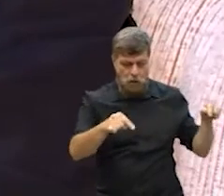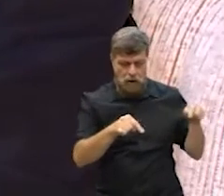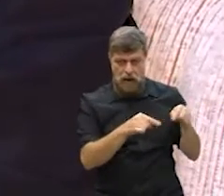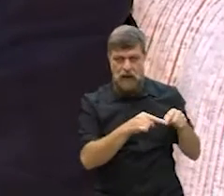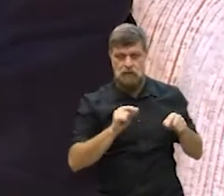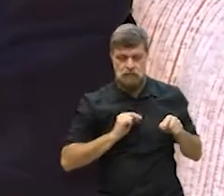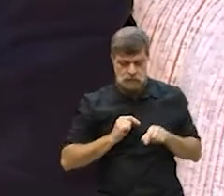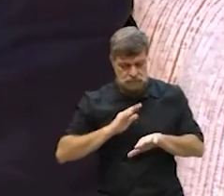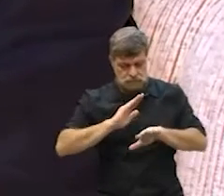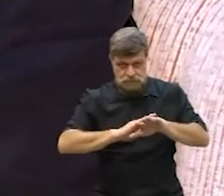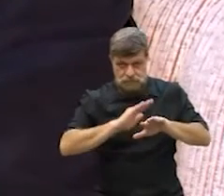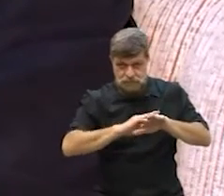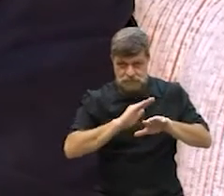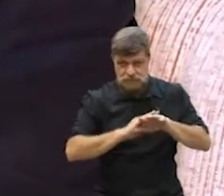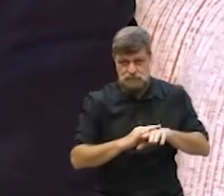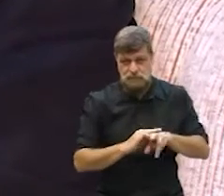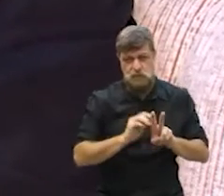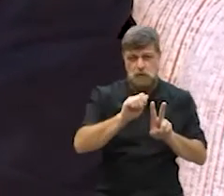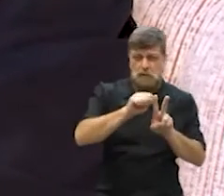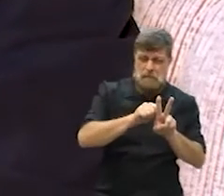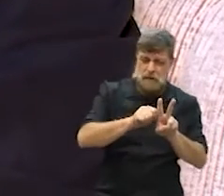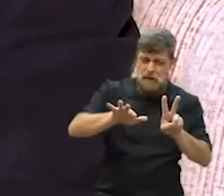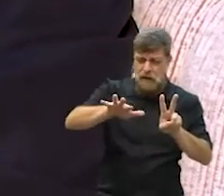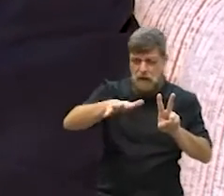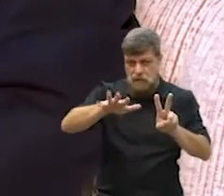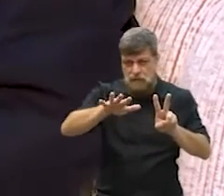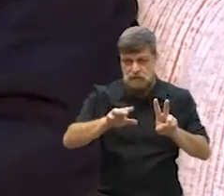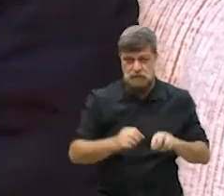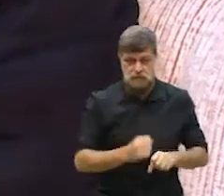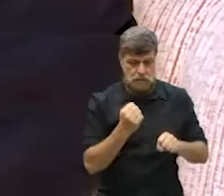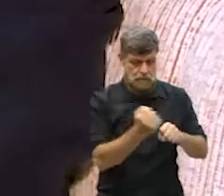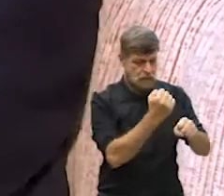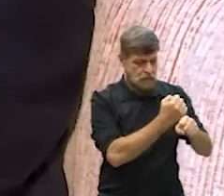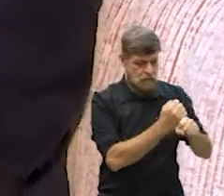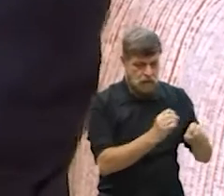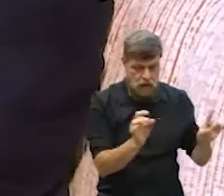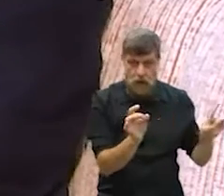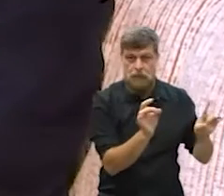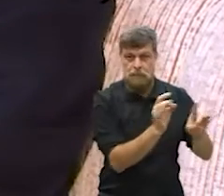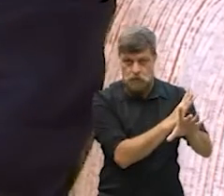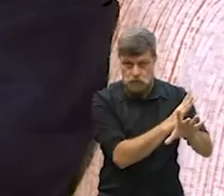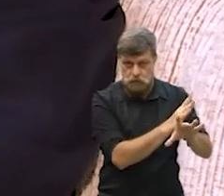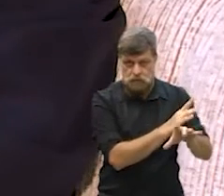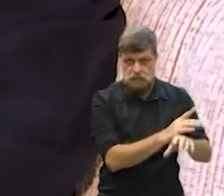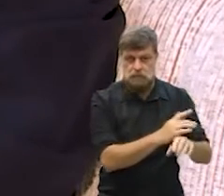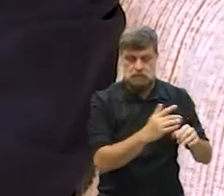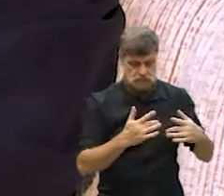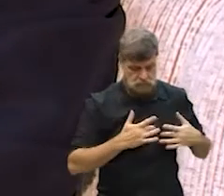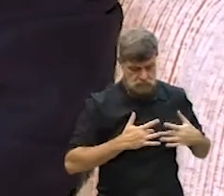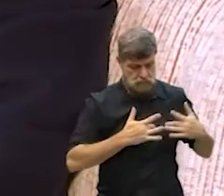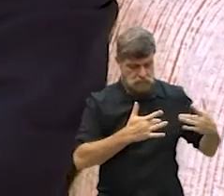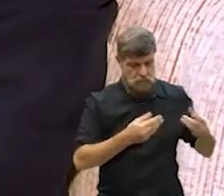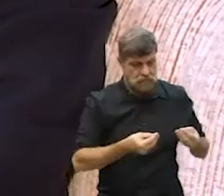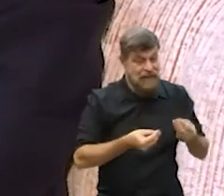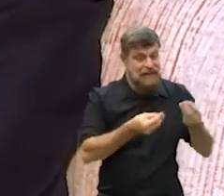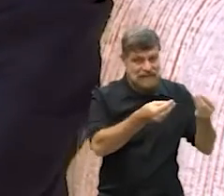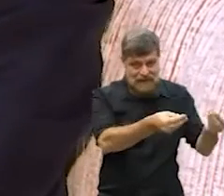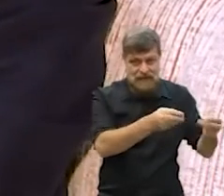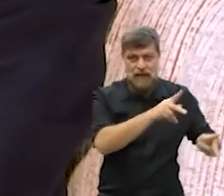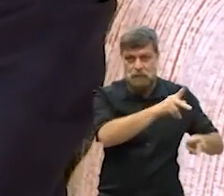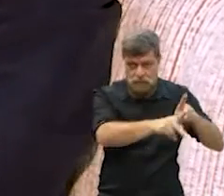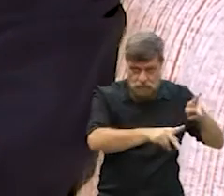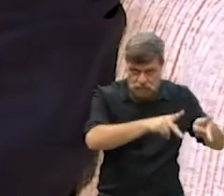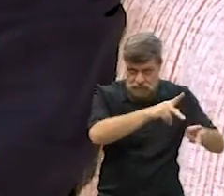Nós pretendemos, dentro de 2 meses, finalizar essa obra, que será entregue à